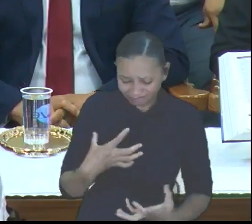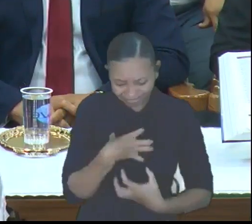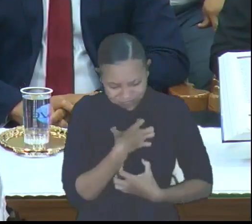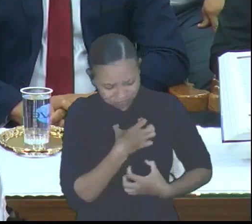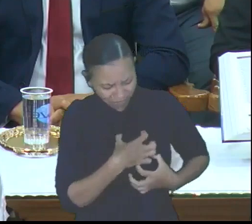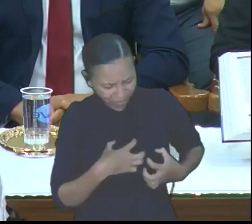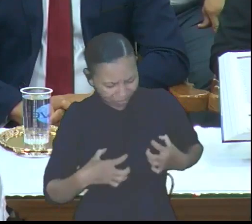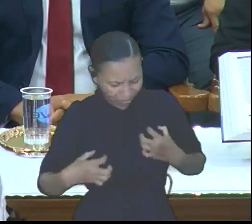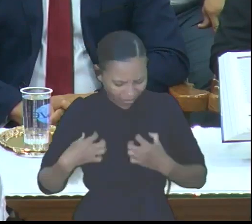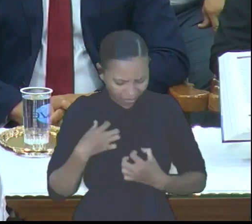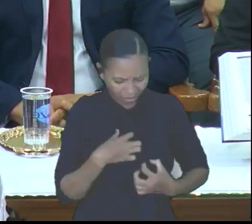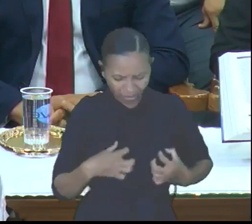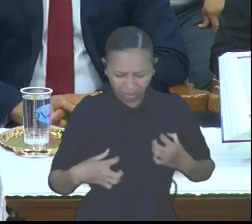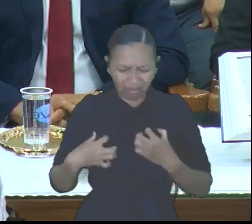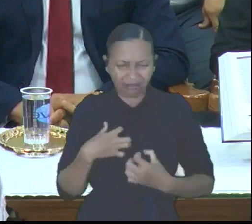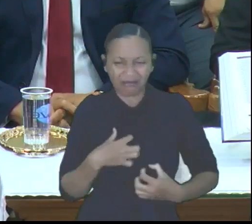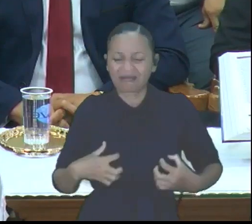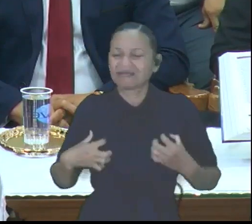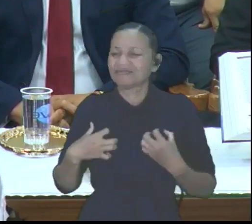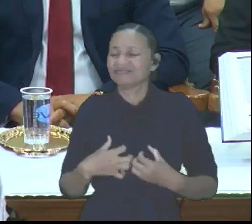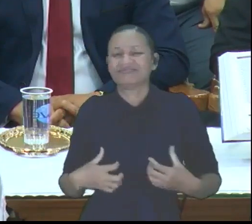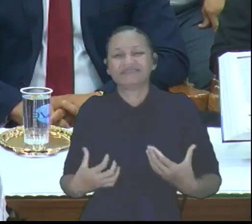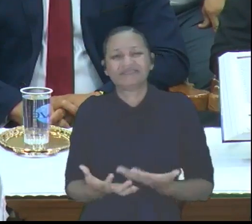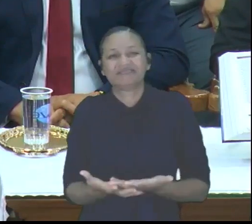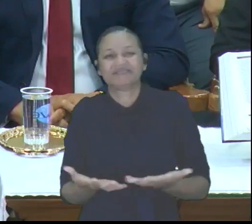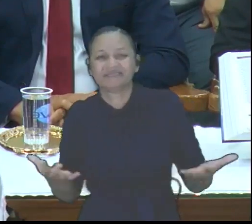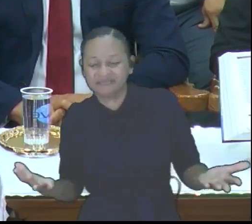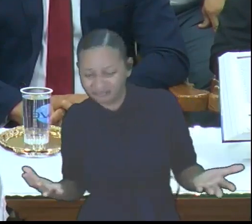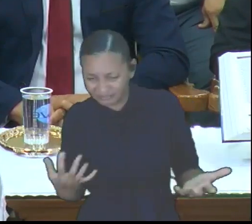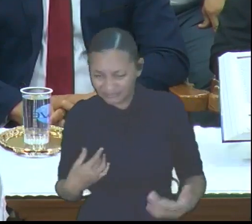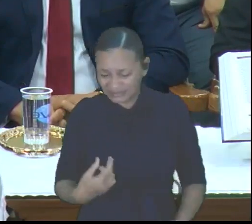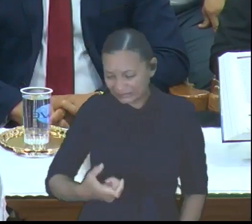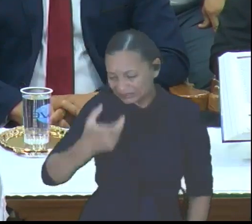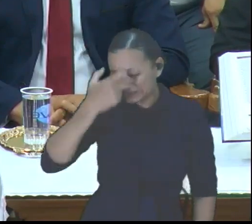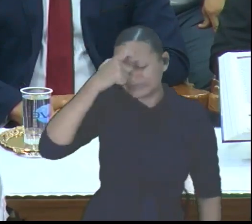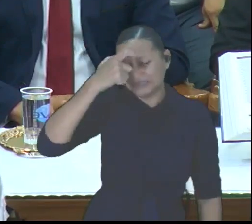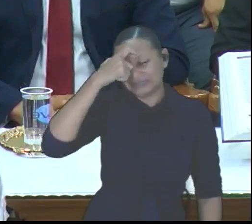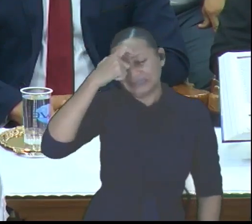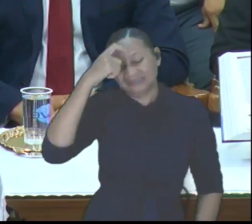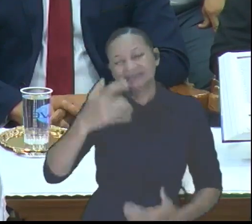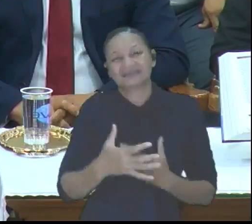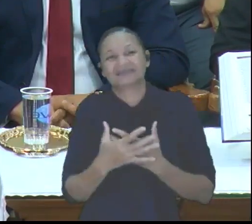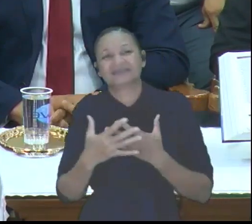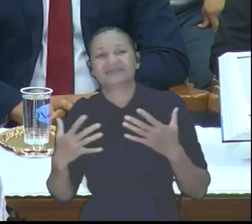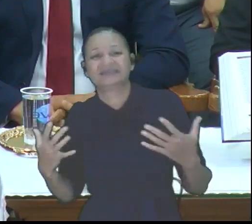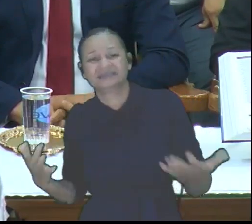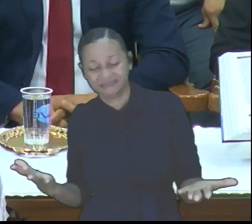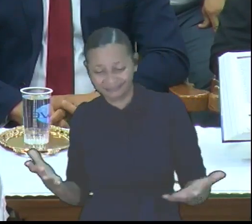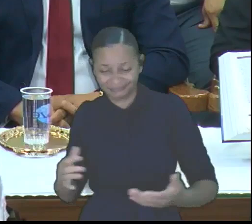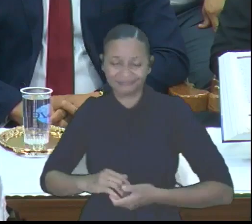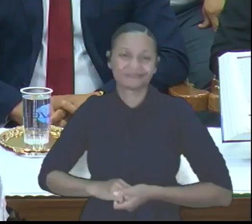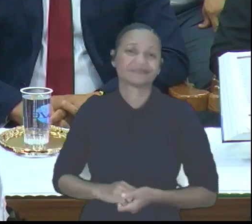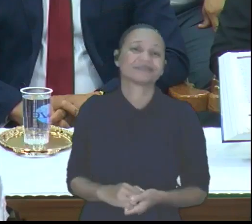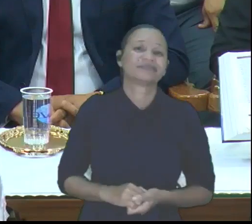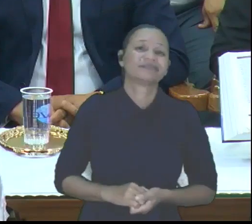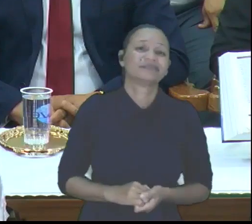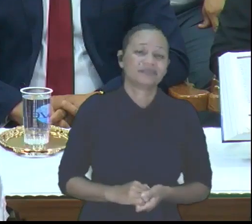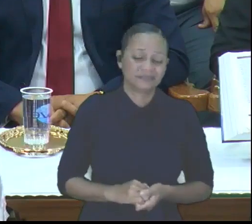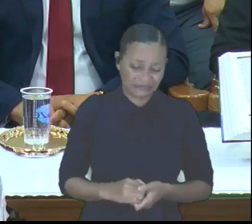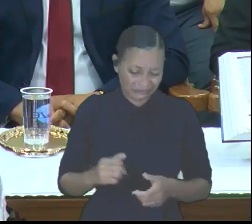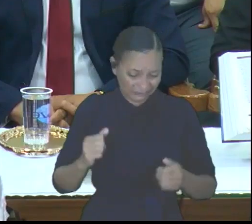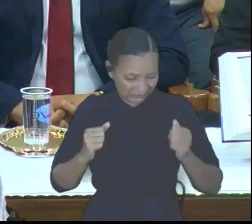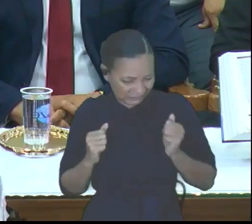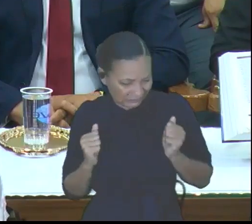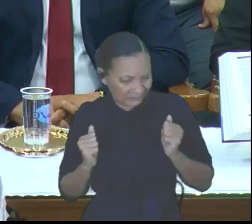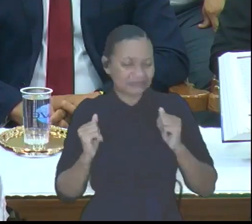desânimo, diante do revés, segundo a sua concepção, ele toma uma